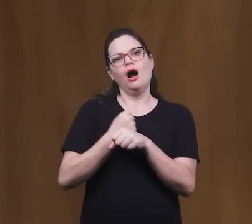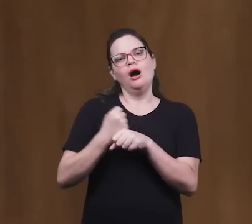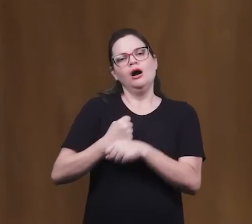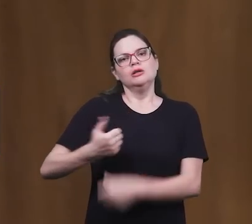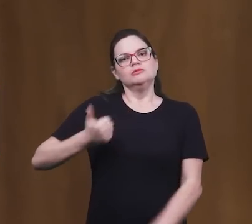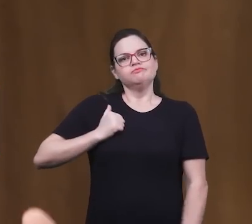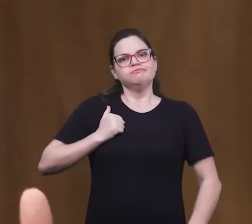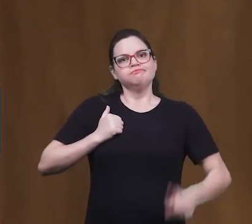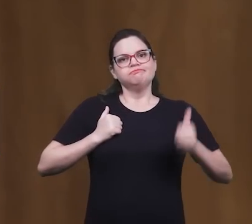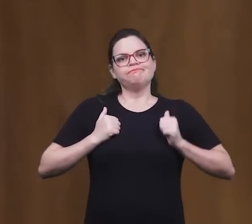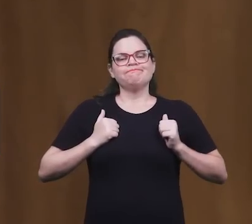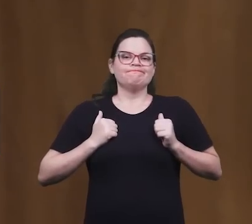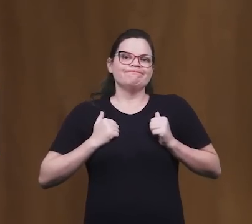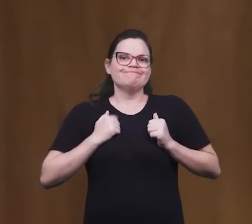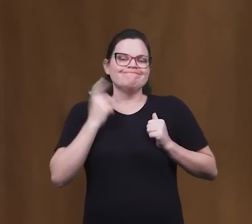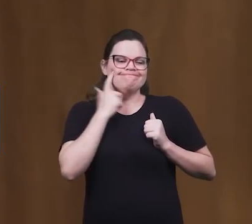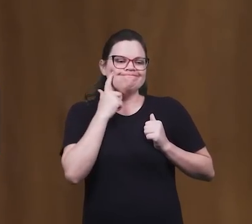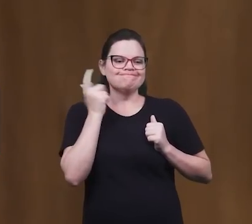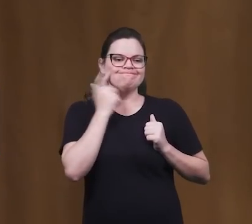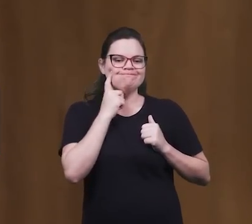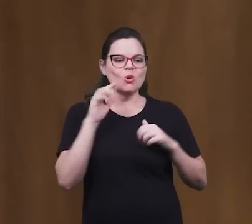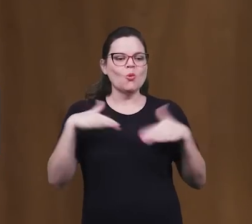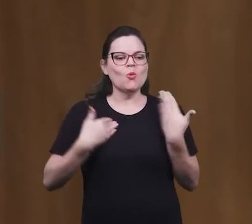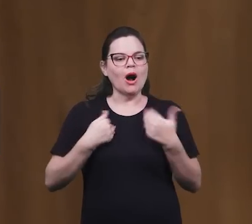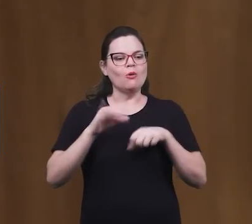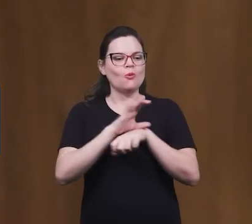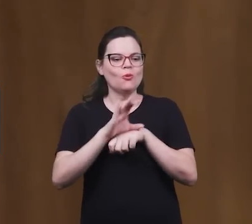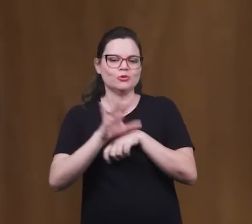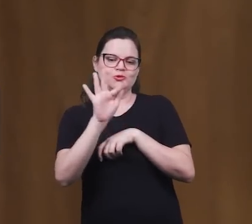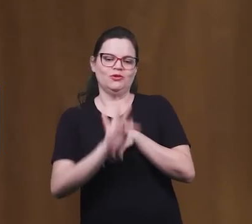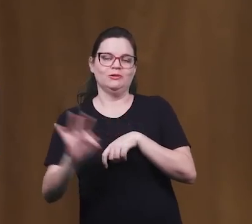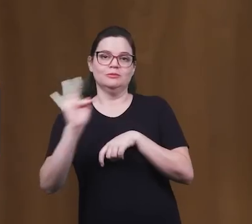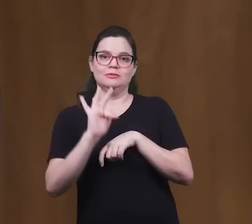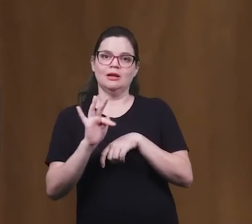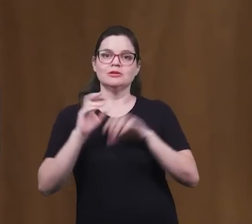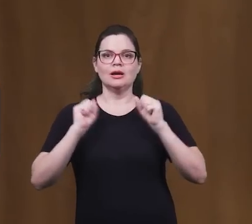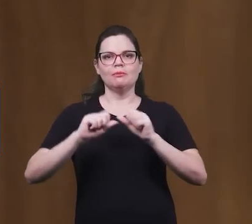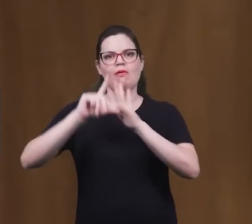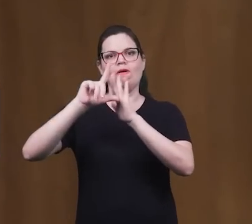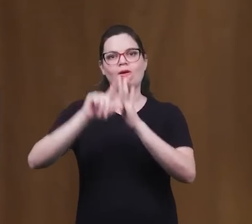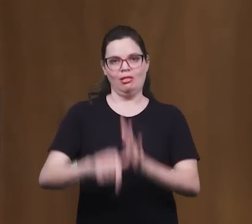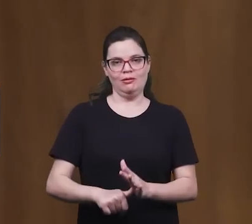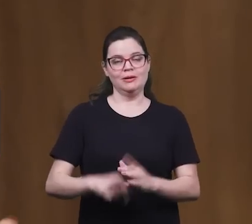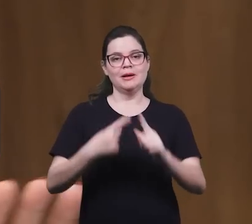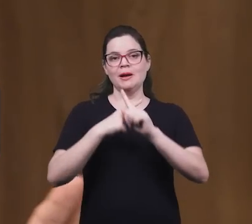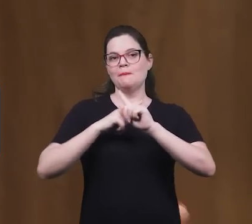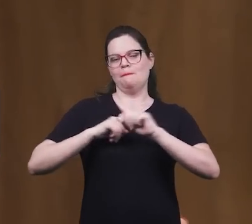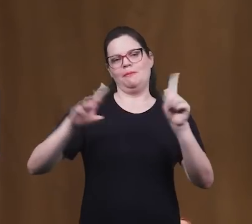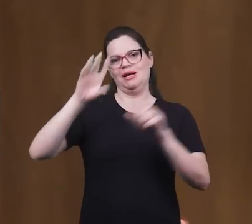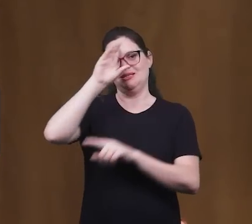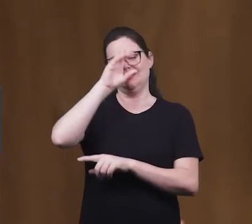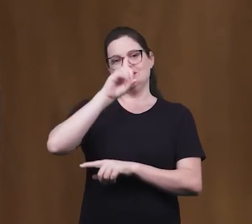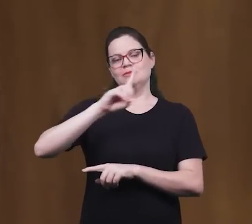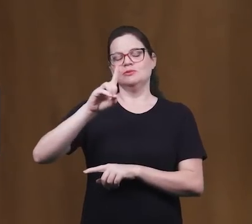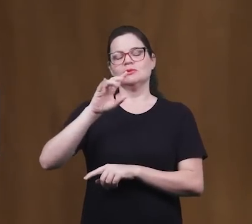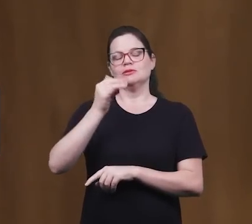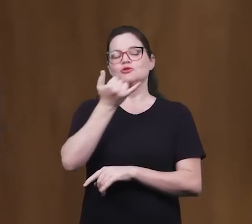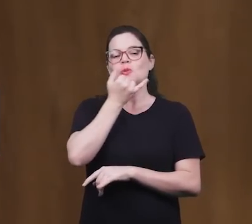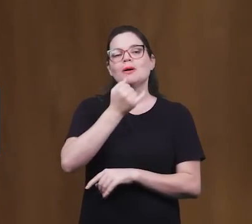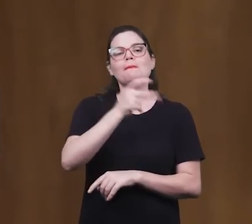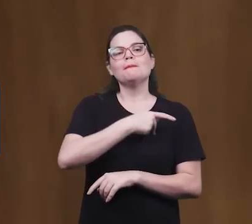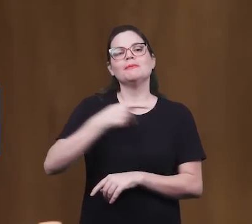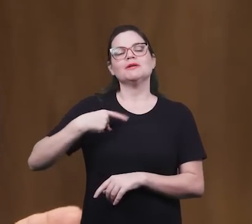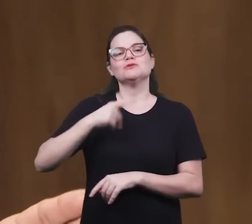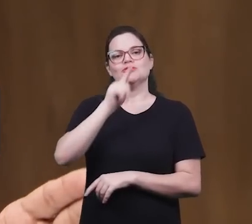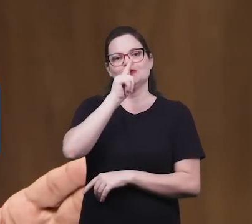naquela fase da escolha do curso superior. E o que o pastor Gilson está destacando é que, a despeito do curso, você